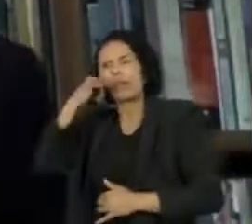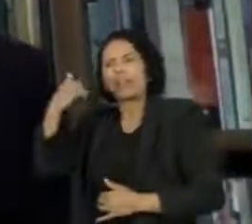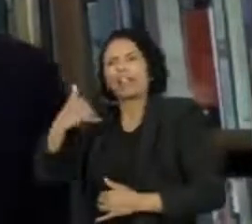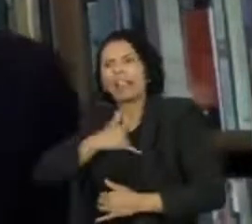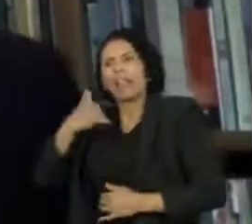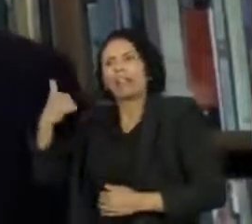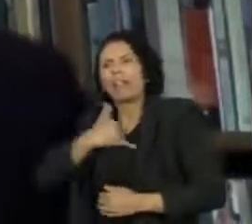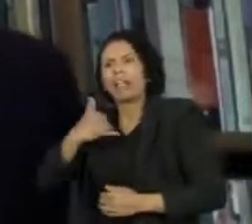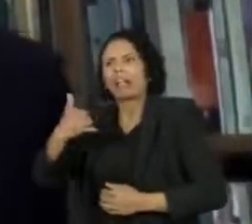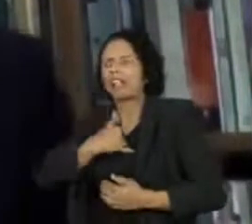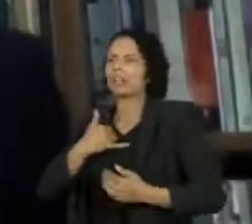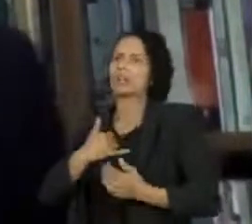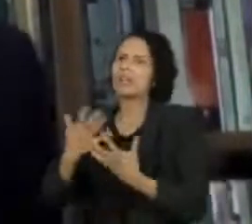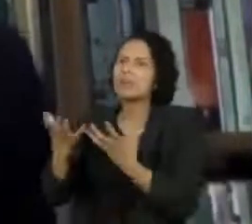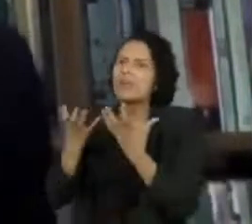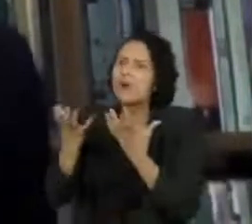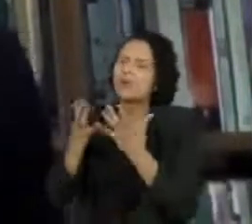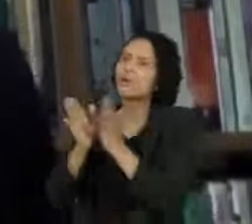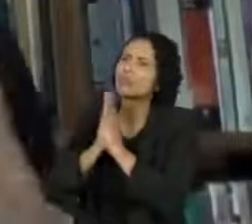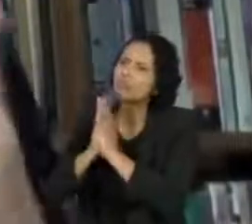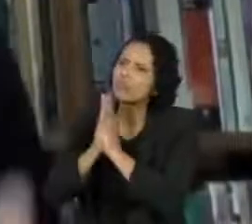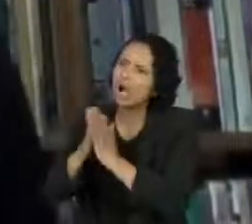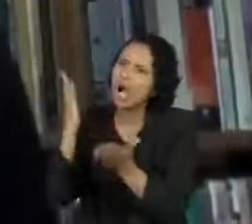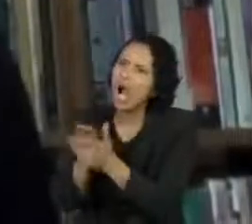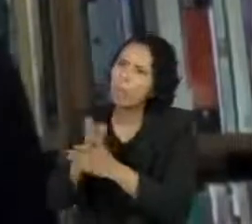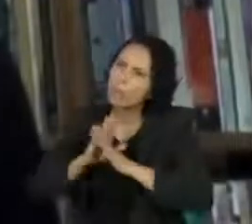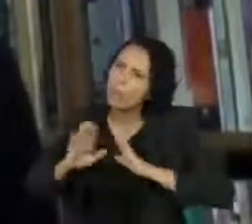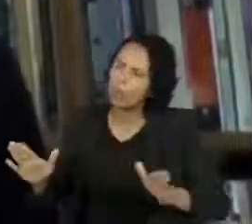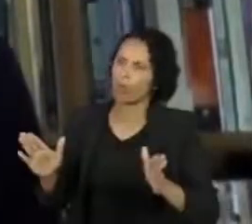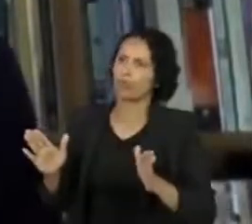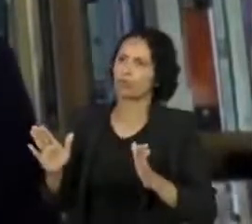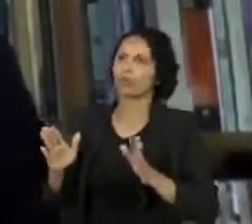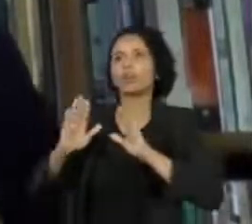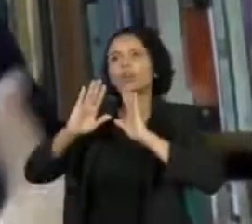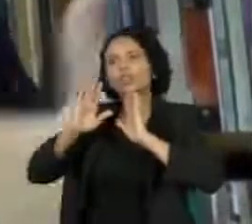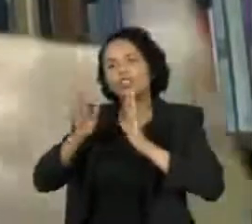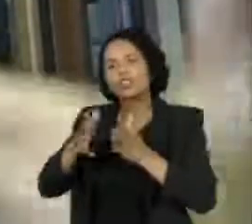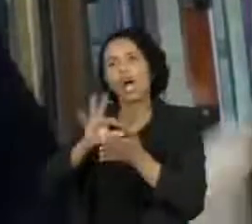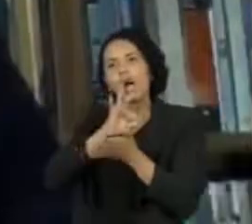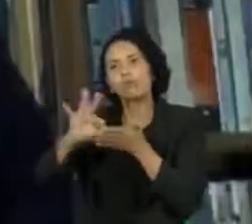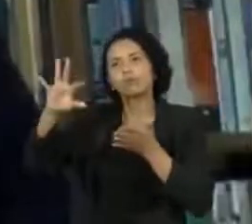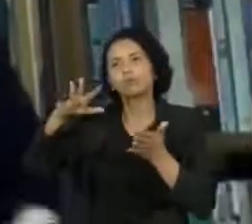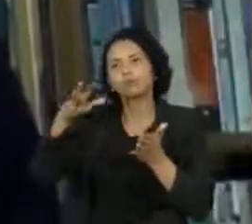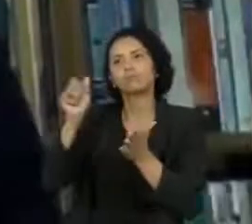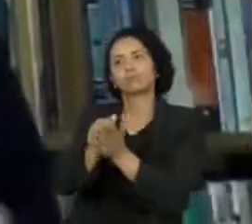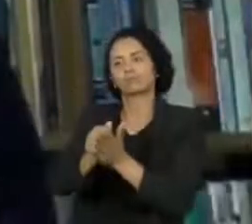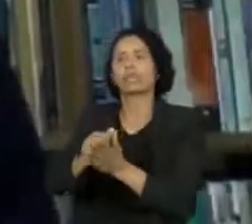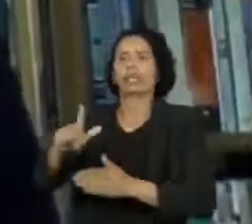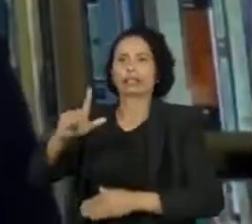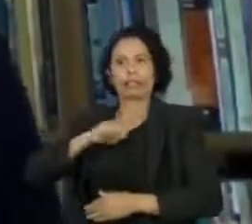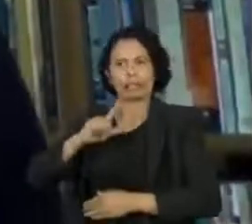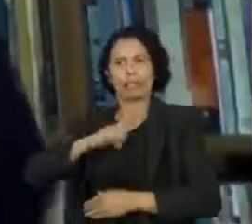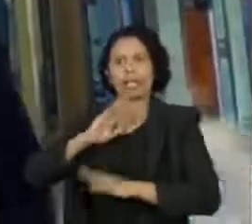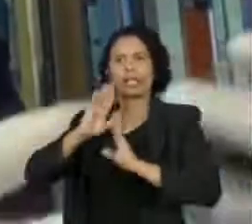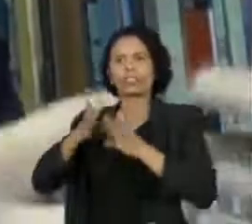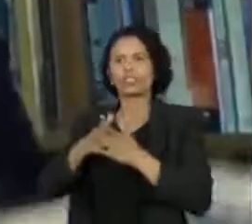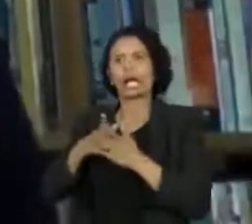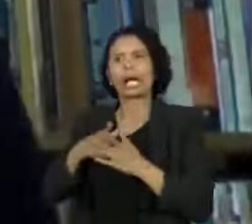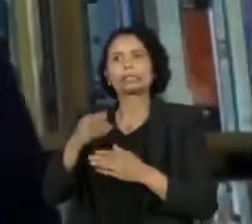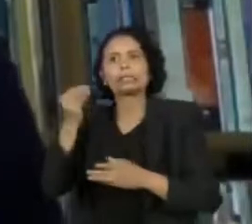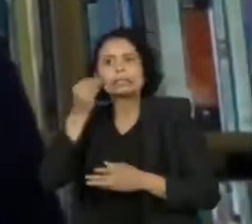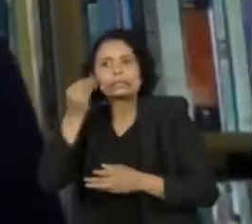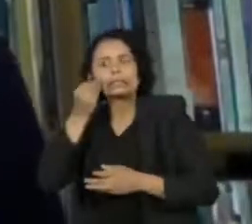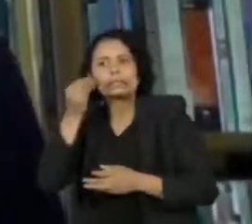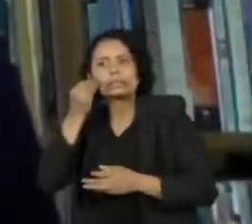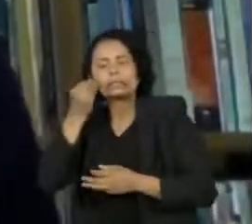vocês e eu quero que vocês parem com isso, né? E deixar registrado que houve uma tentativa de diálogo